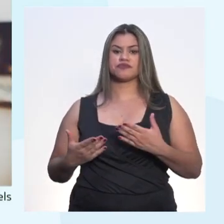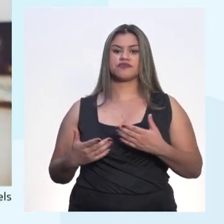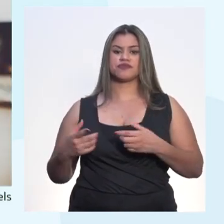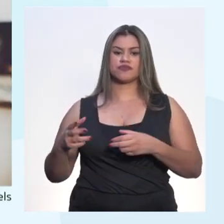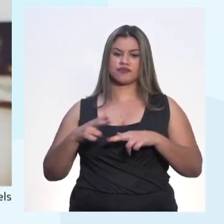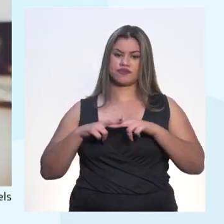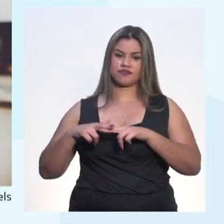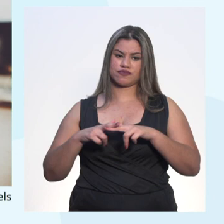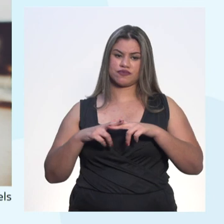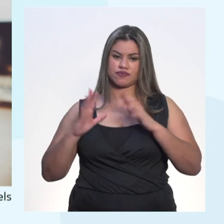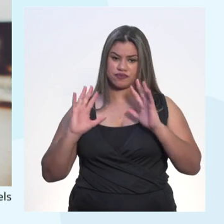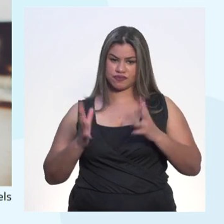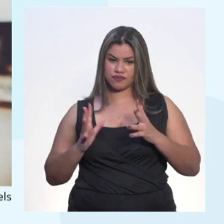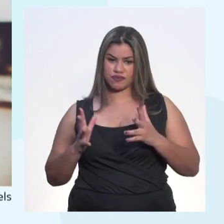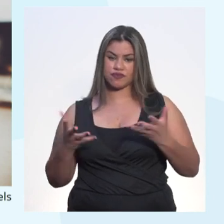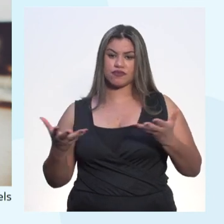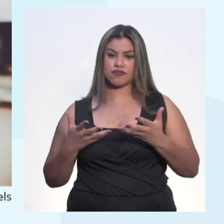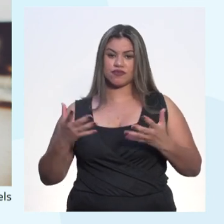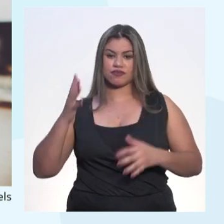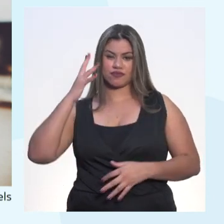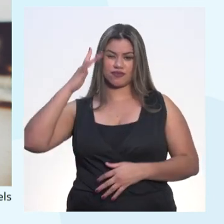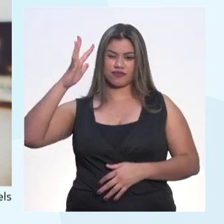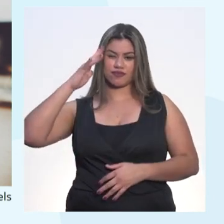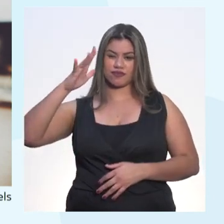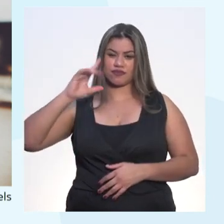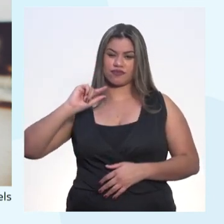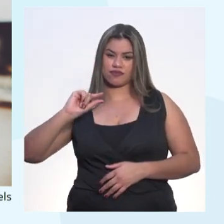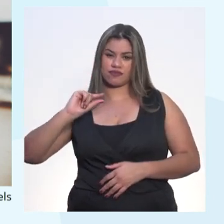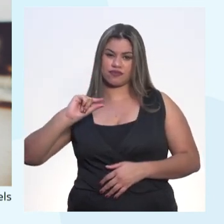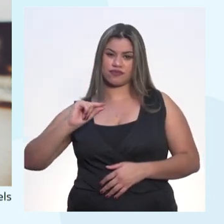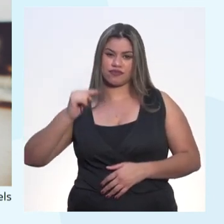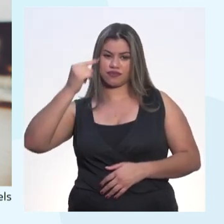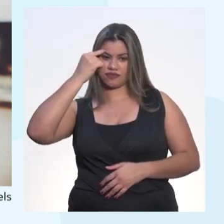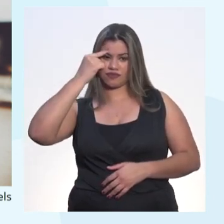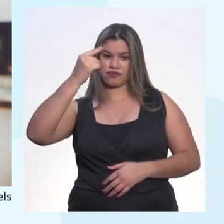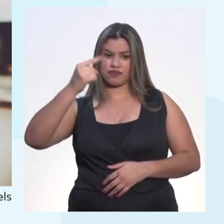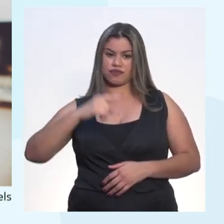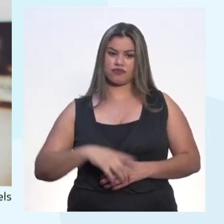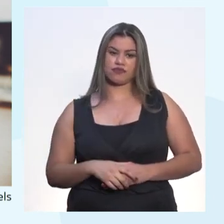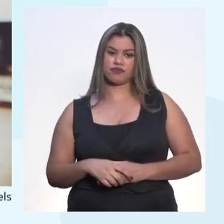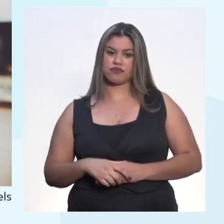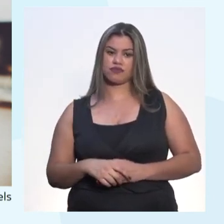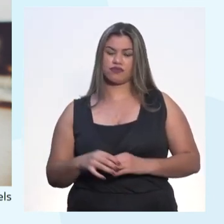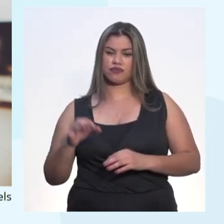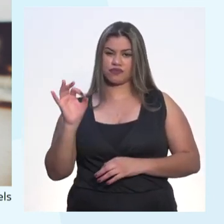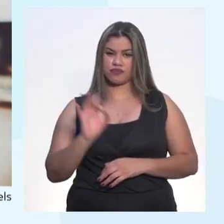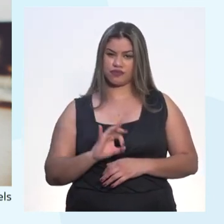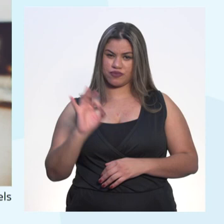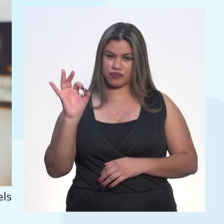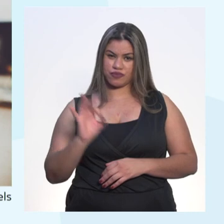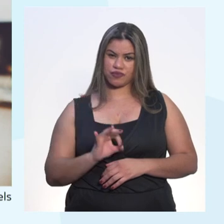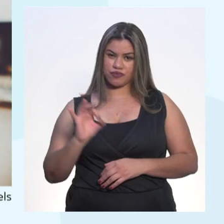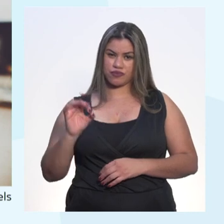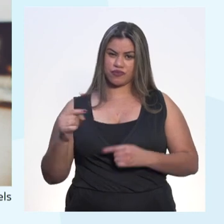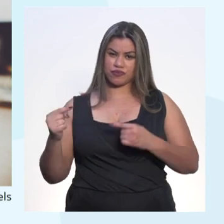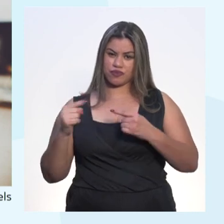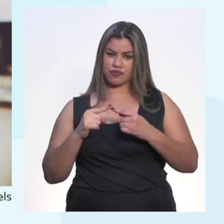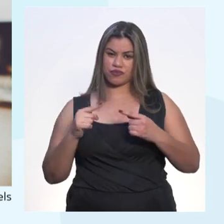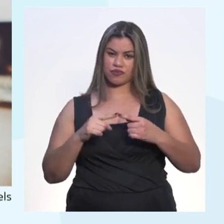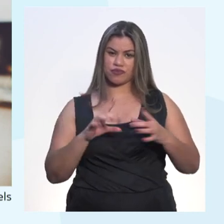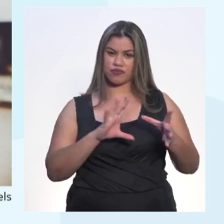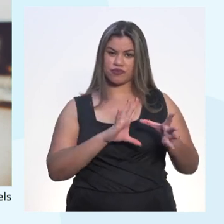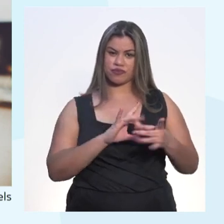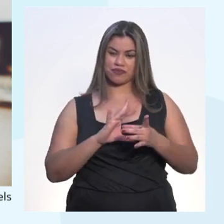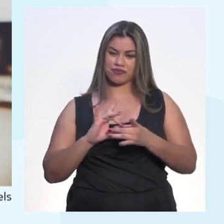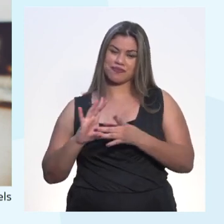retomada. Agora, vamos pensar um pouquinho, trazendo essa ideia da porcentagem para esse nosso contexto,